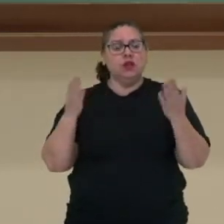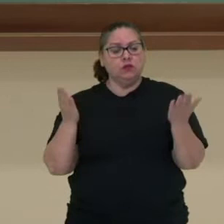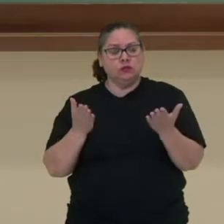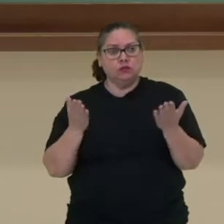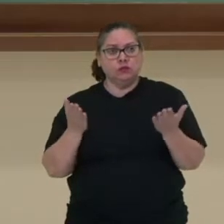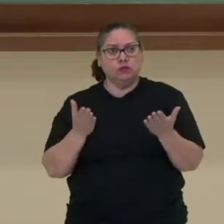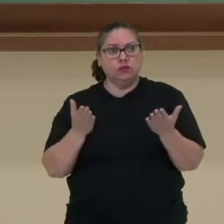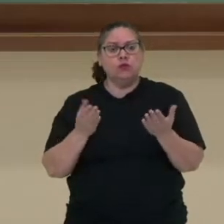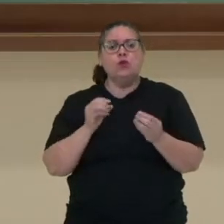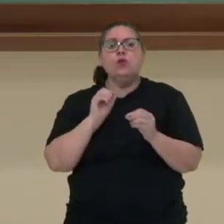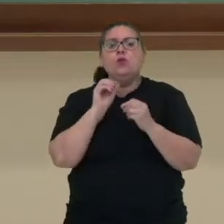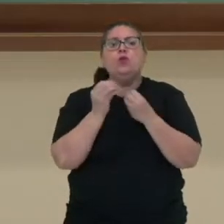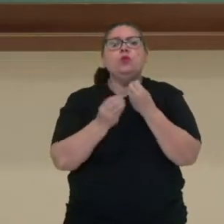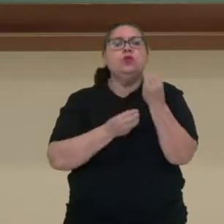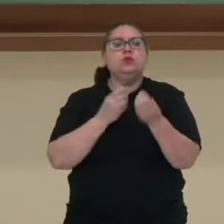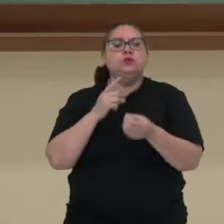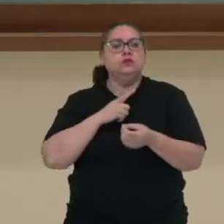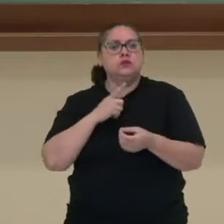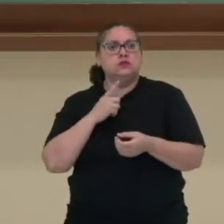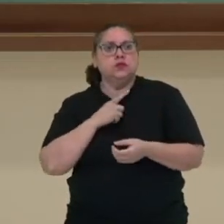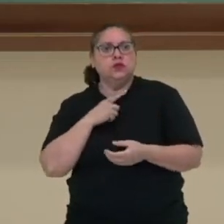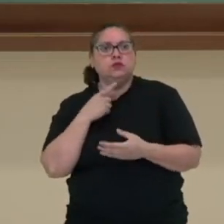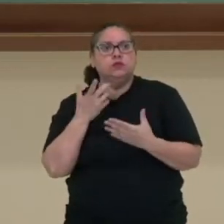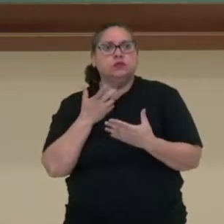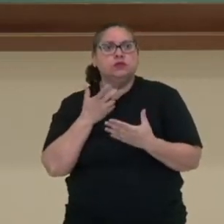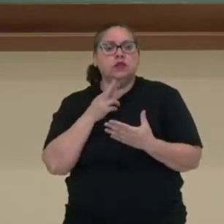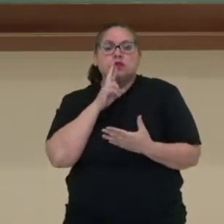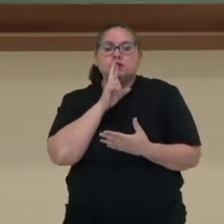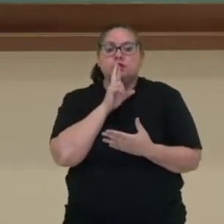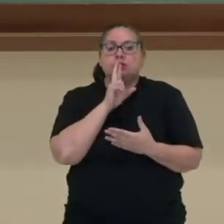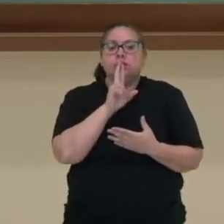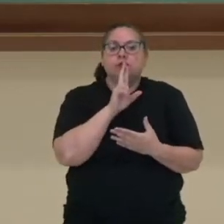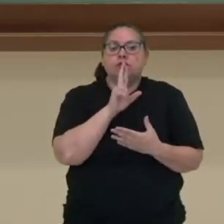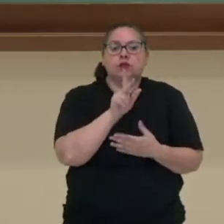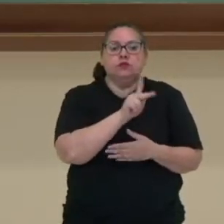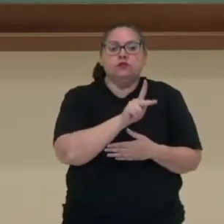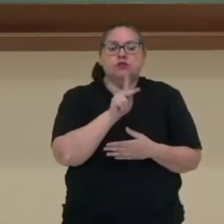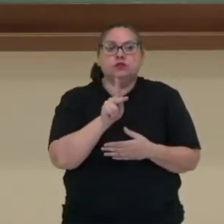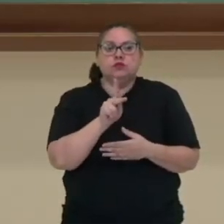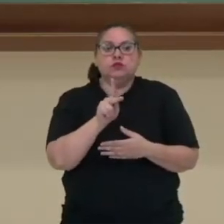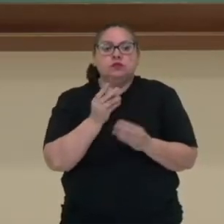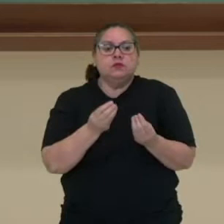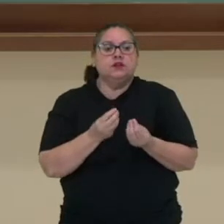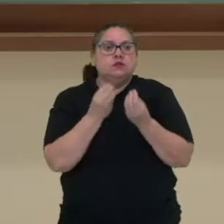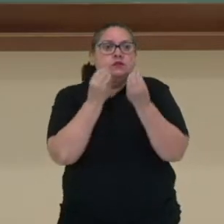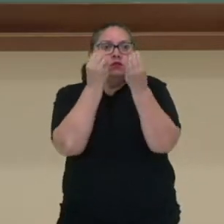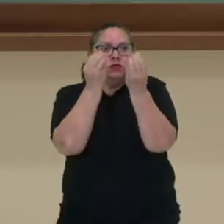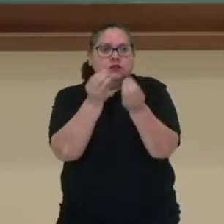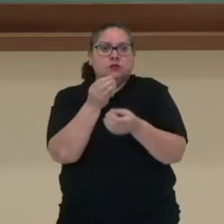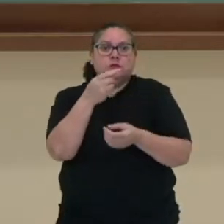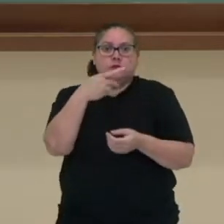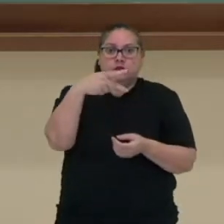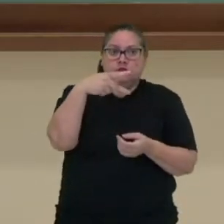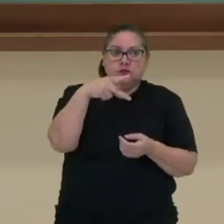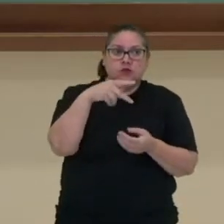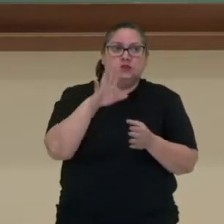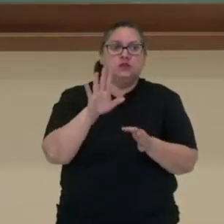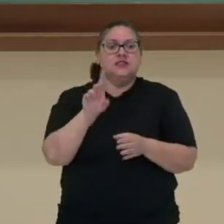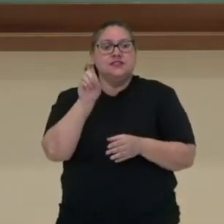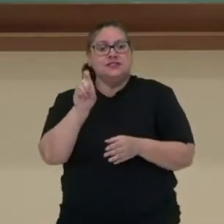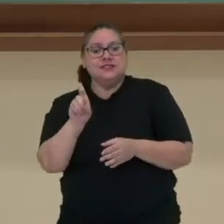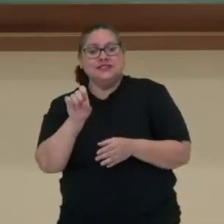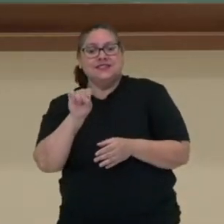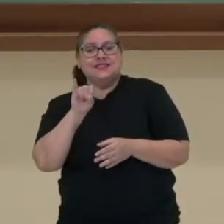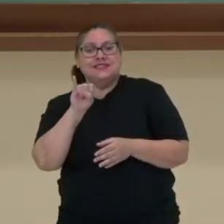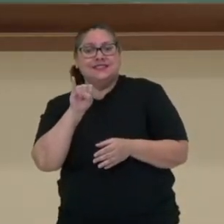atualmente, o que nós temos, a resposta que a professora tem para oferecer para vocês, se é um ser